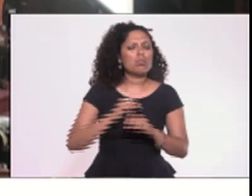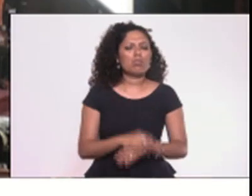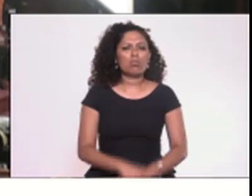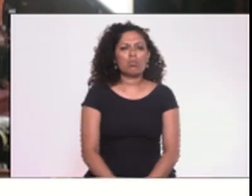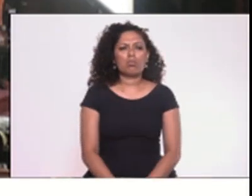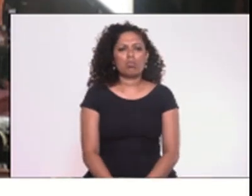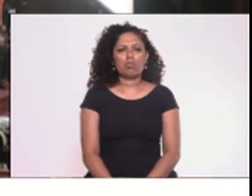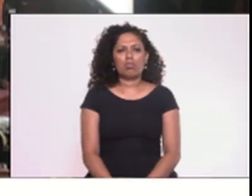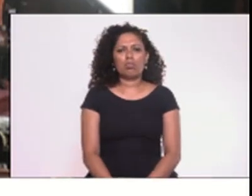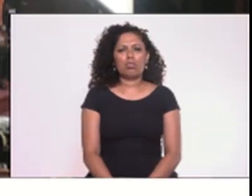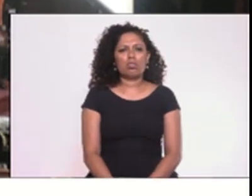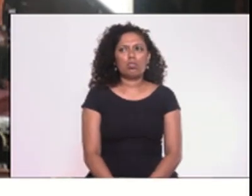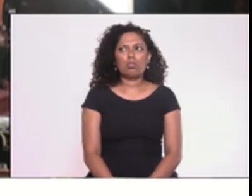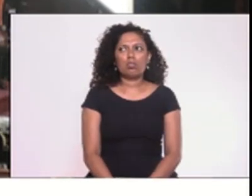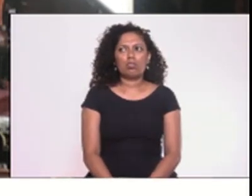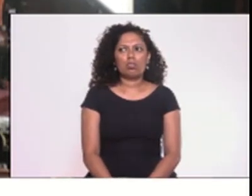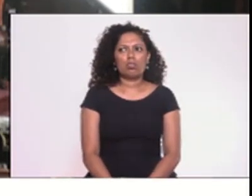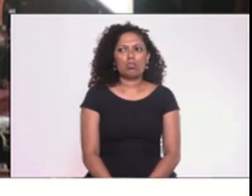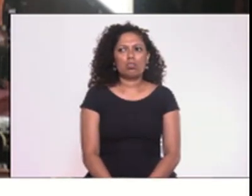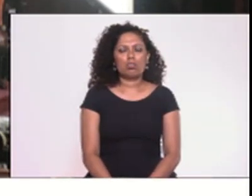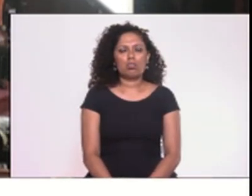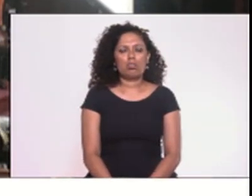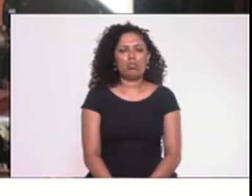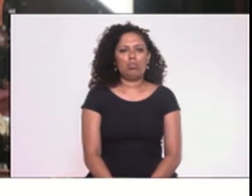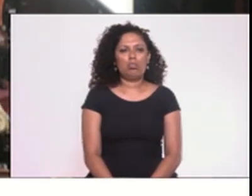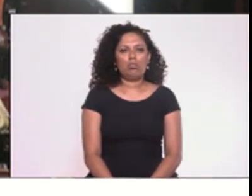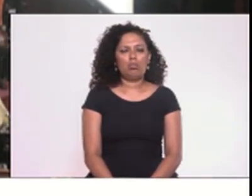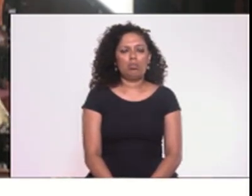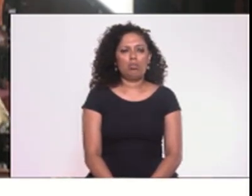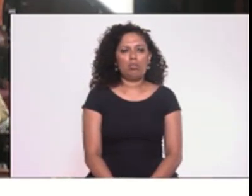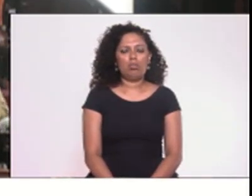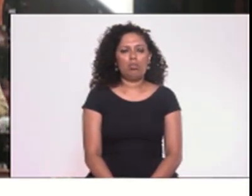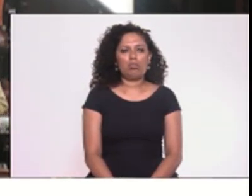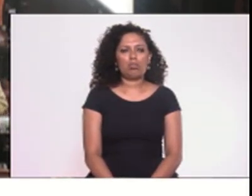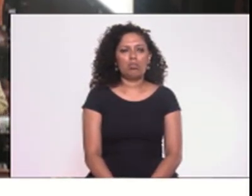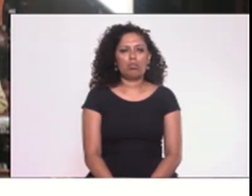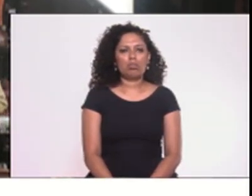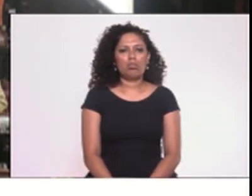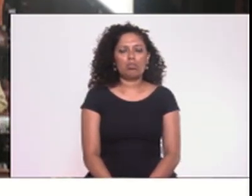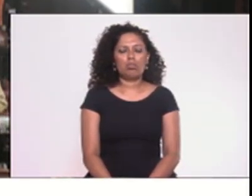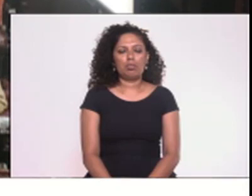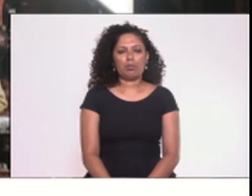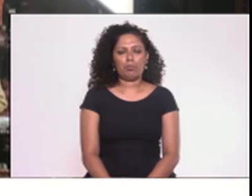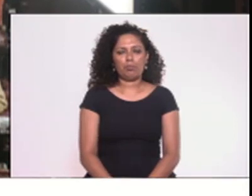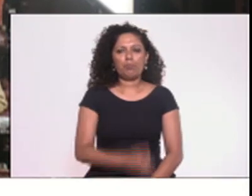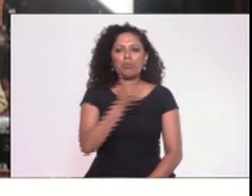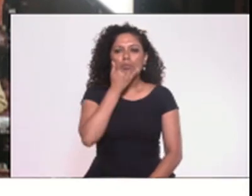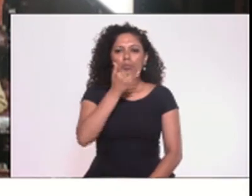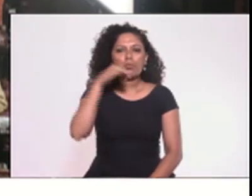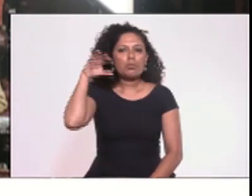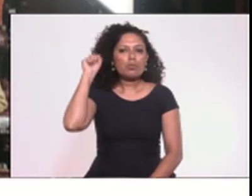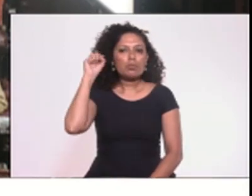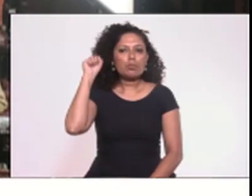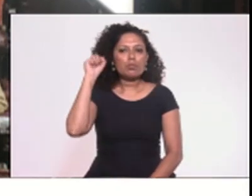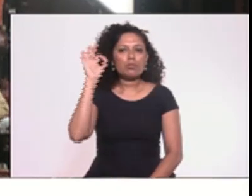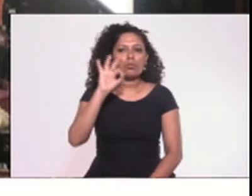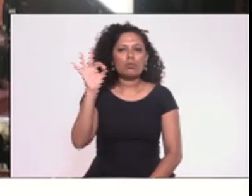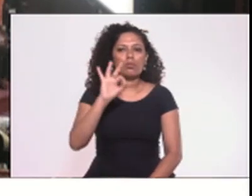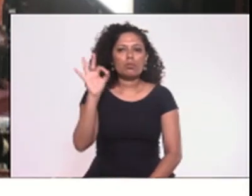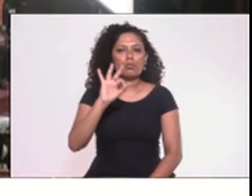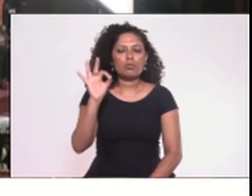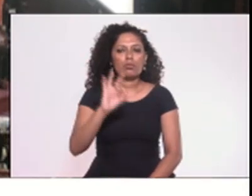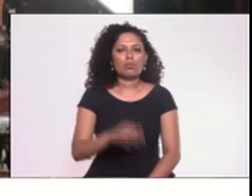como a gente está com um tempo limitado, eu vou dar um salto já para 2017. Bom, aqui